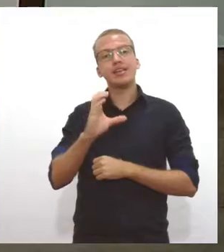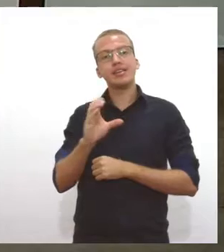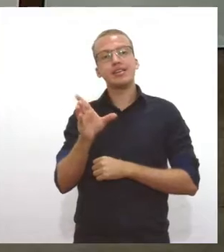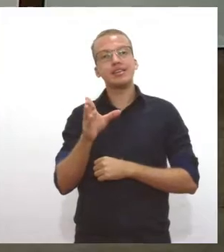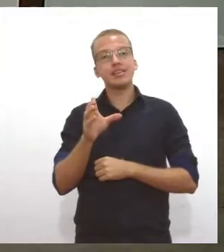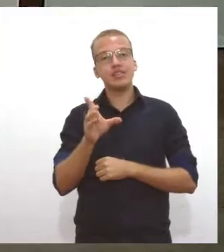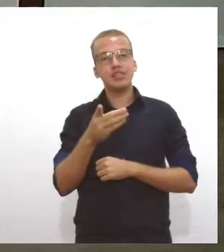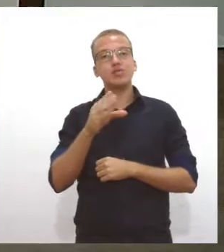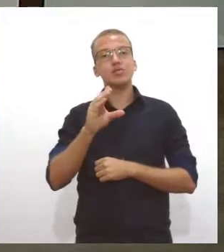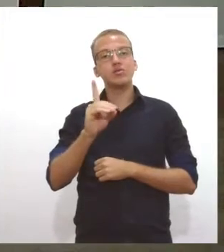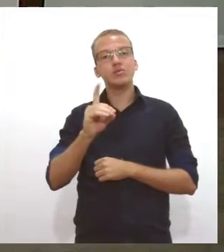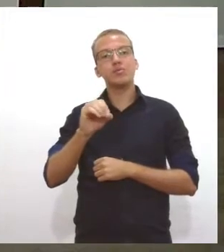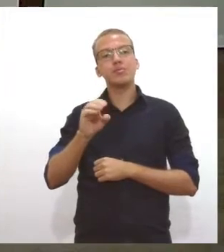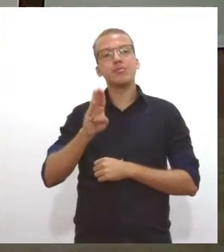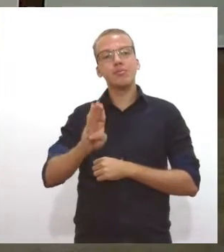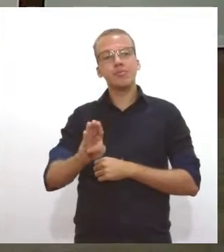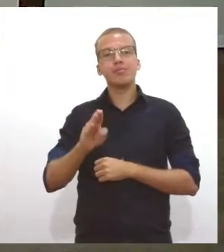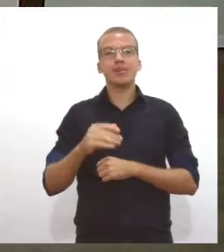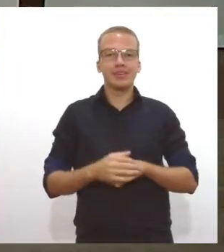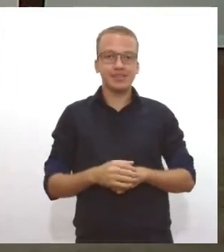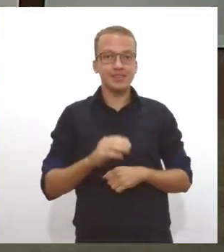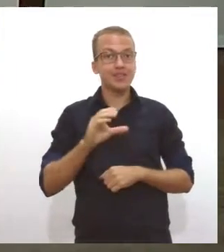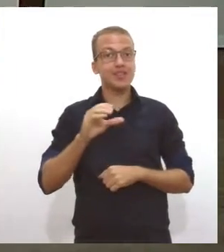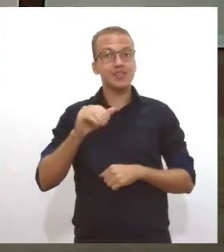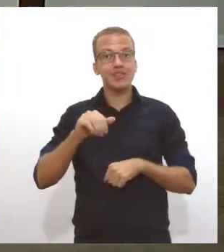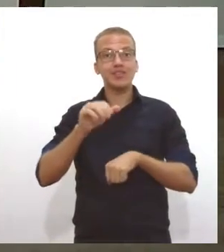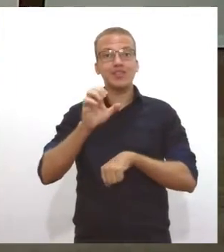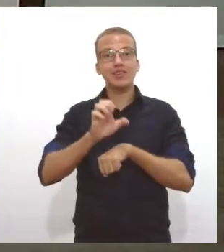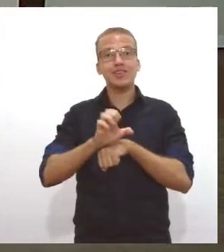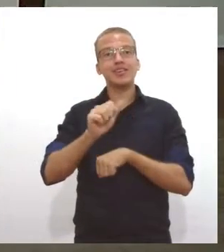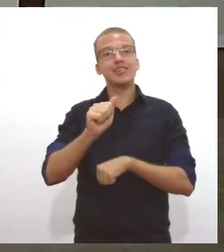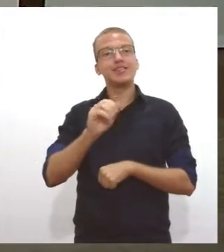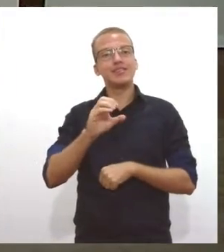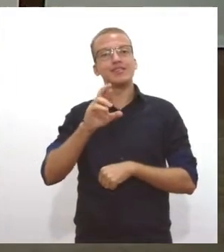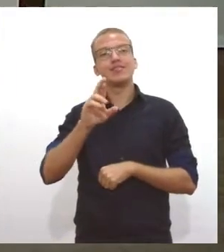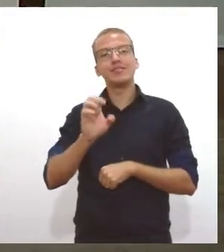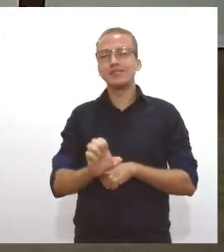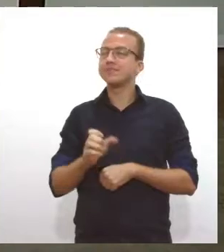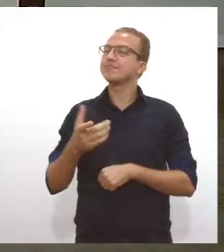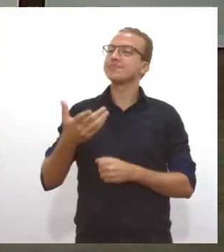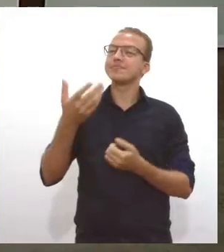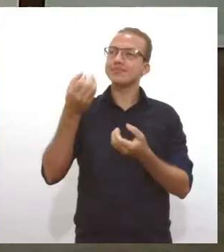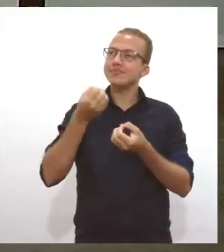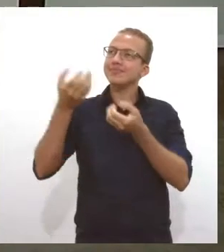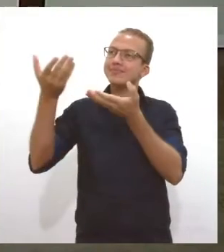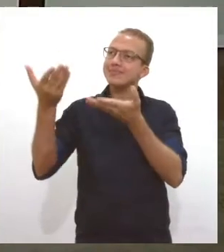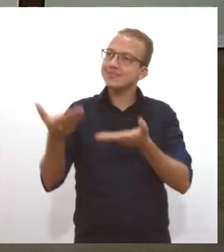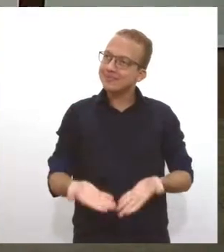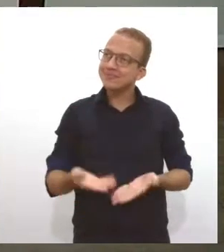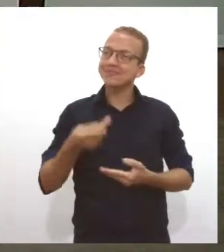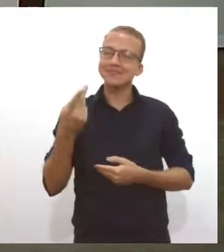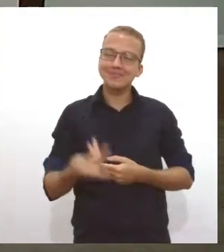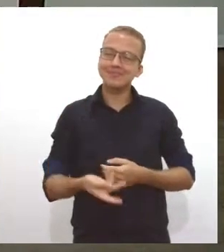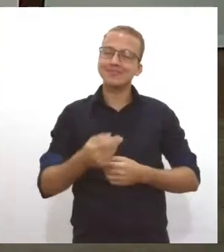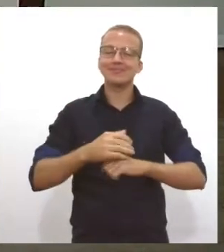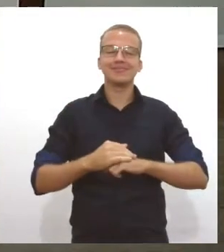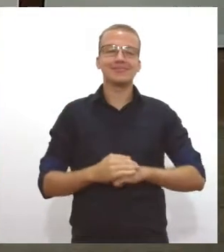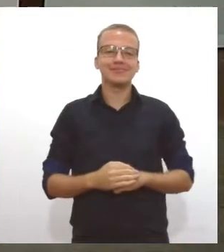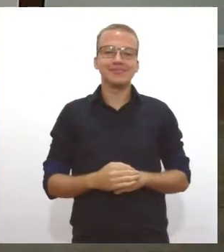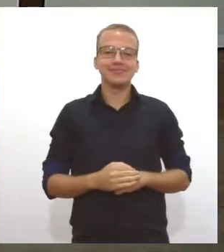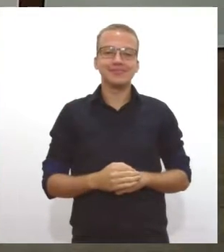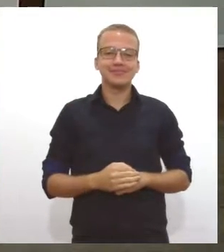proposta que pode se tornar lei Perpétua Almeida seja muito bem-vinda ao programa elas no comando bom